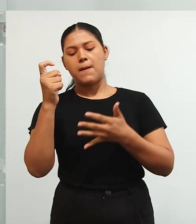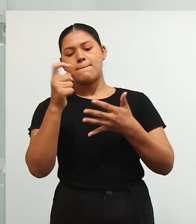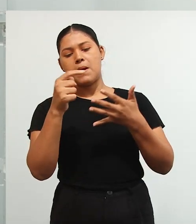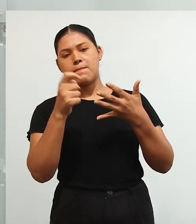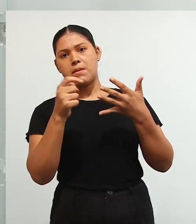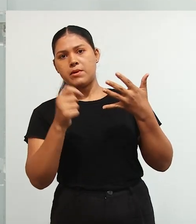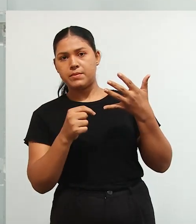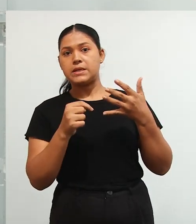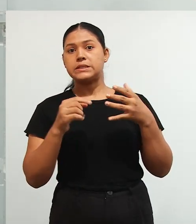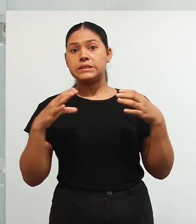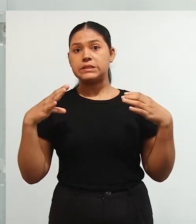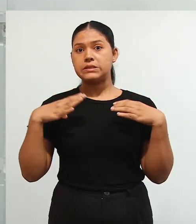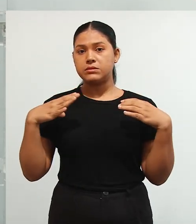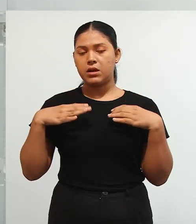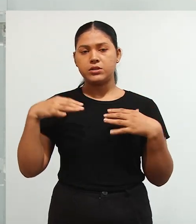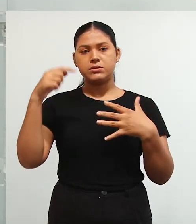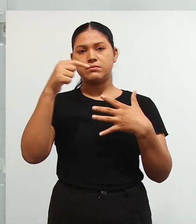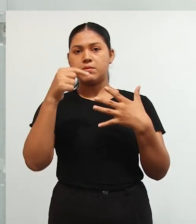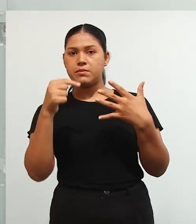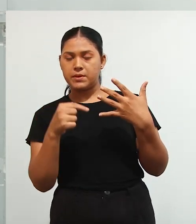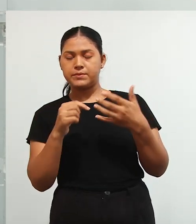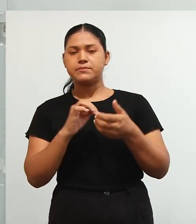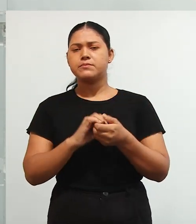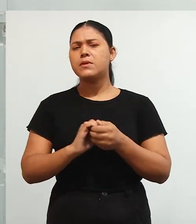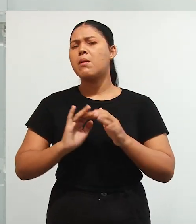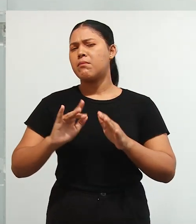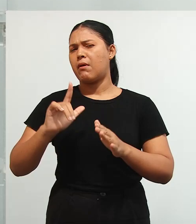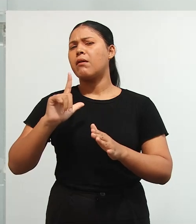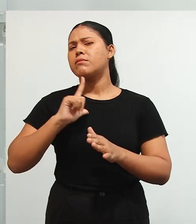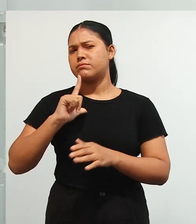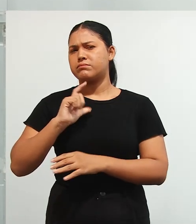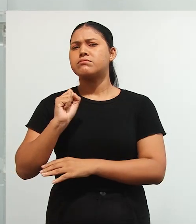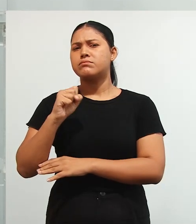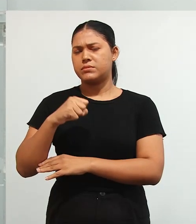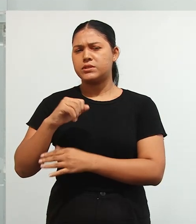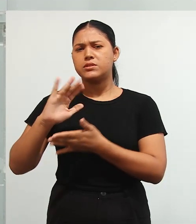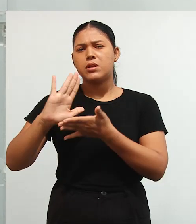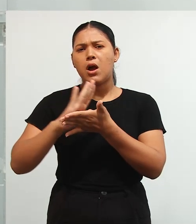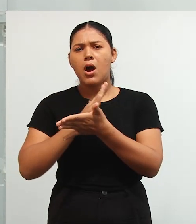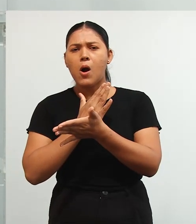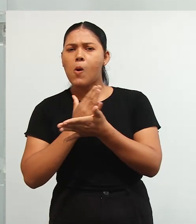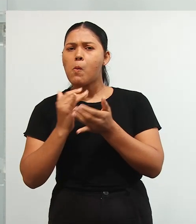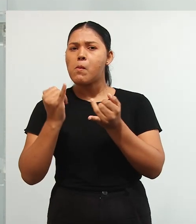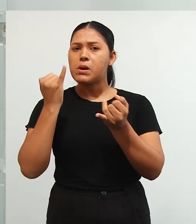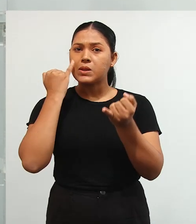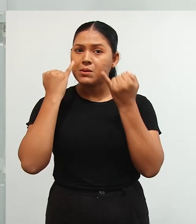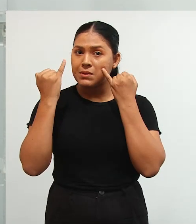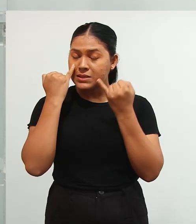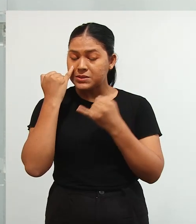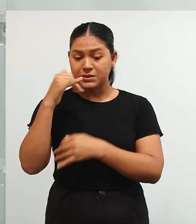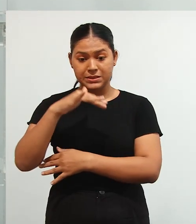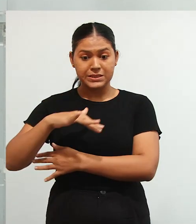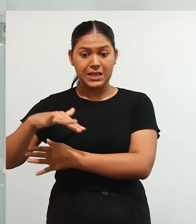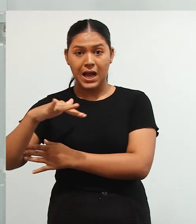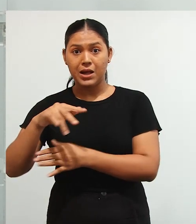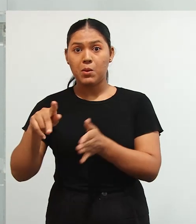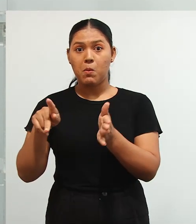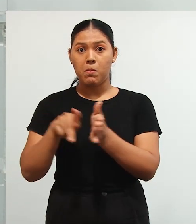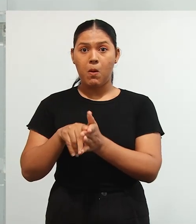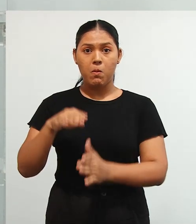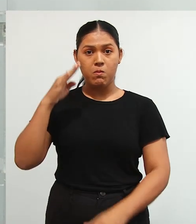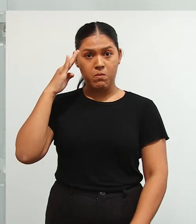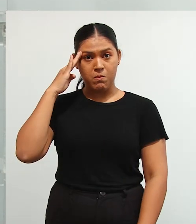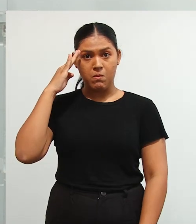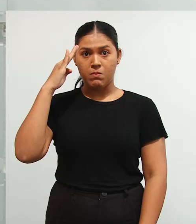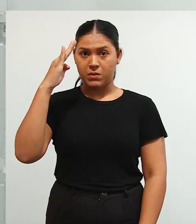outros fatos ocorrendo nessa dinâmica em que a ditadura militar vai apresentando esgotamento para a